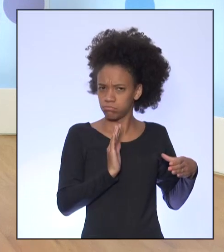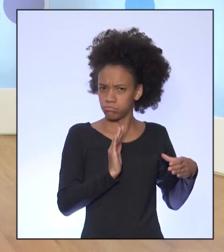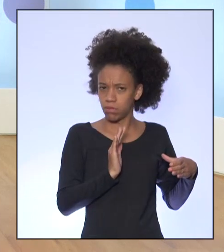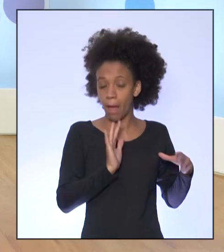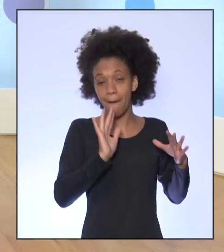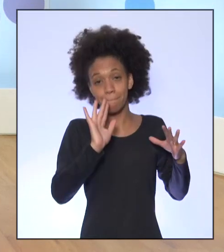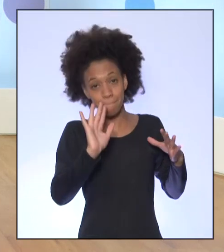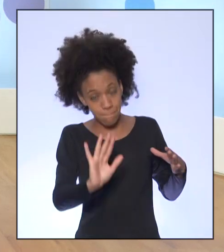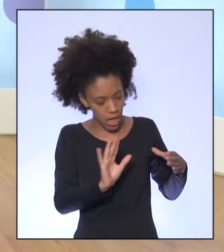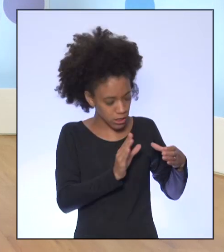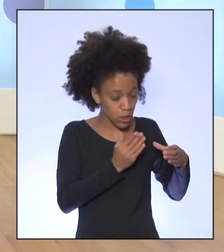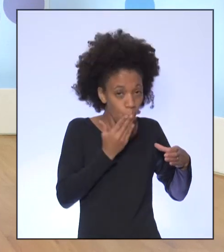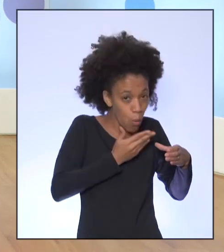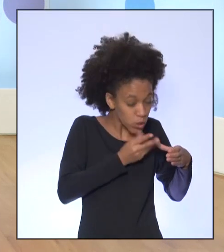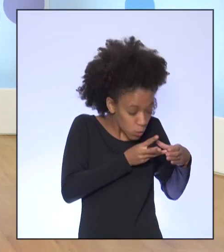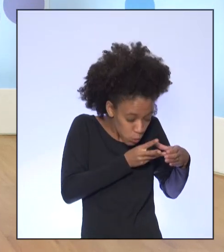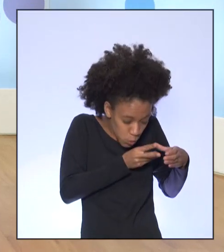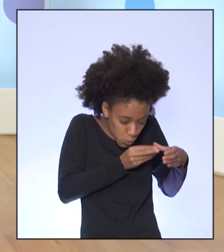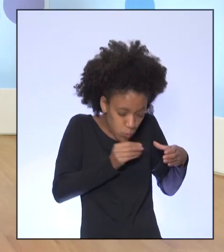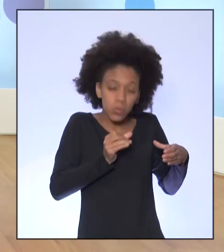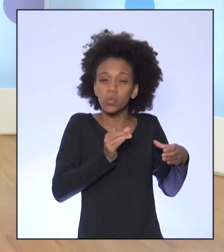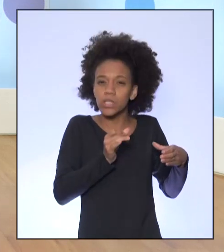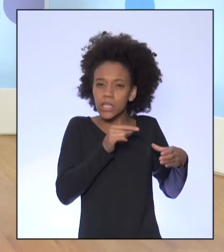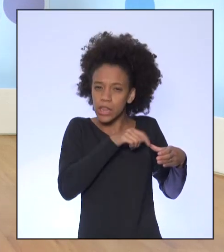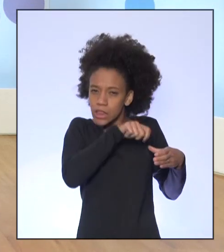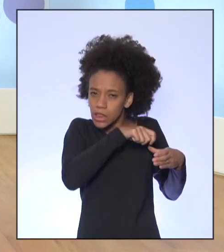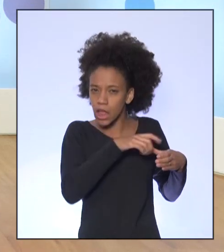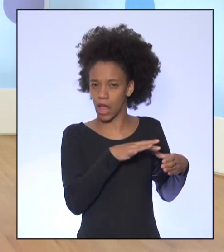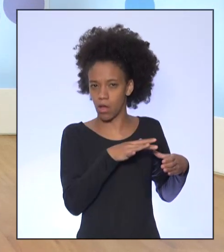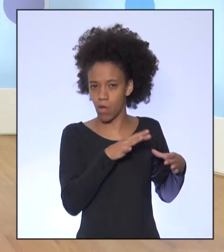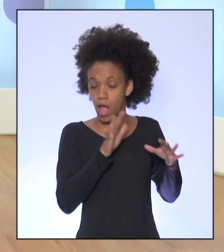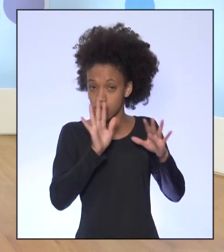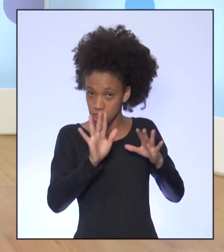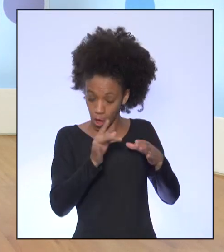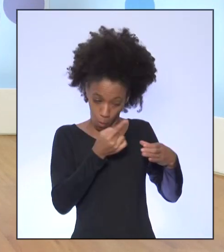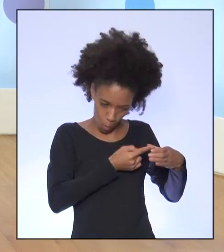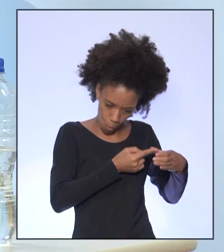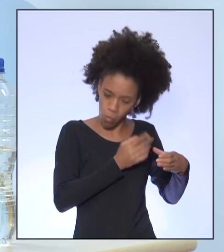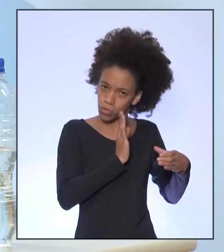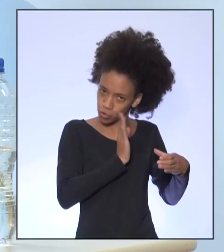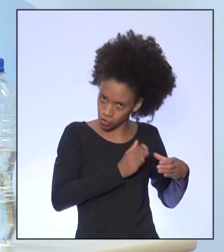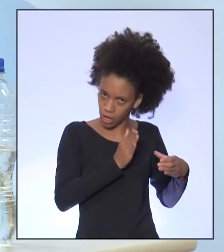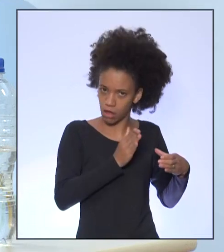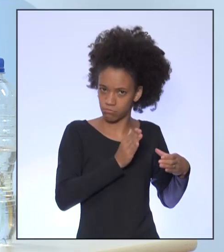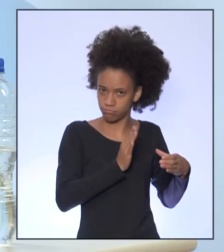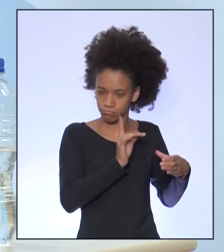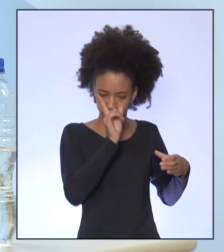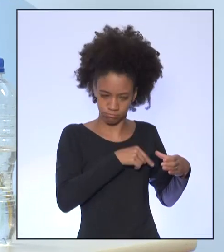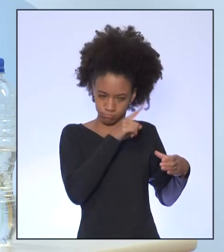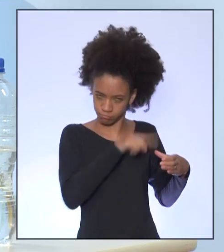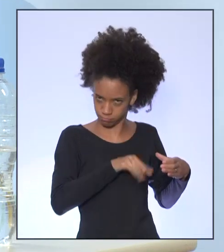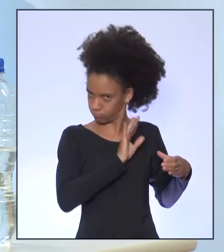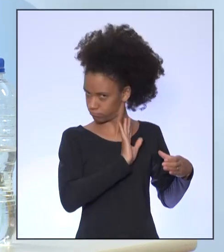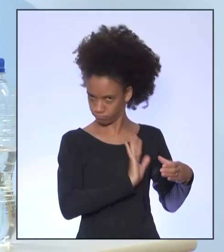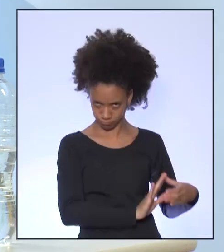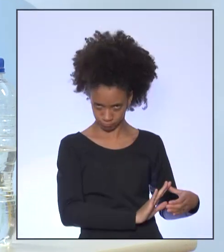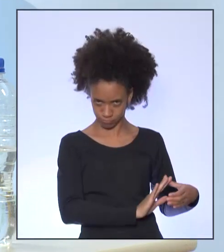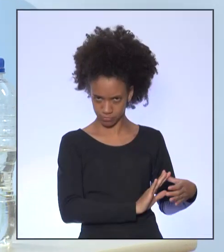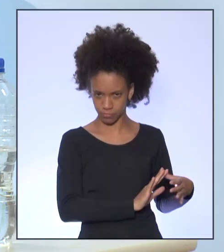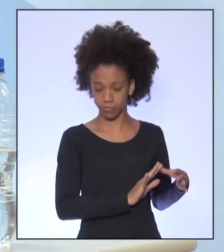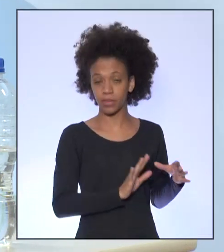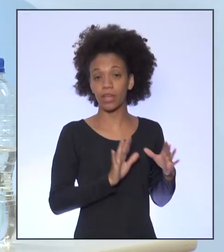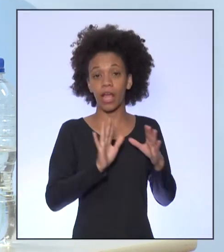açúcar. Só que agora o meu açúcar está dissolvido na minha água. Então, a gente já descarta, certo?